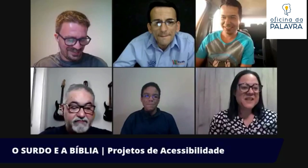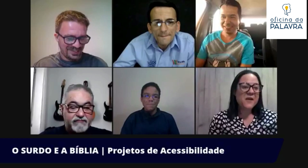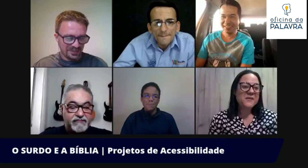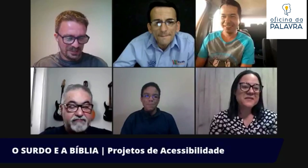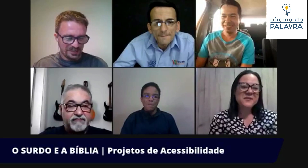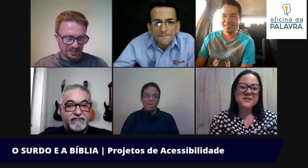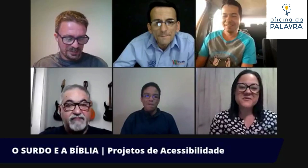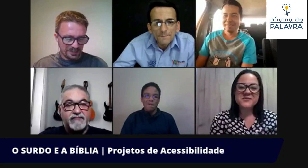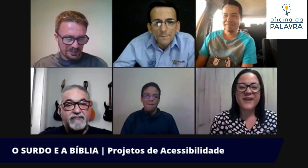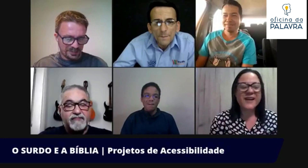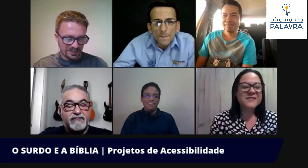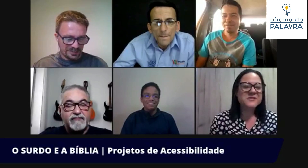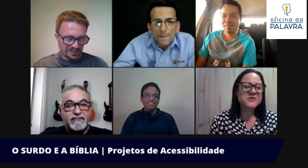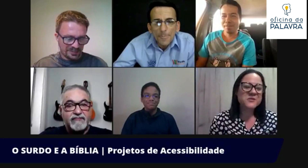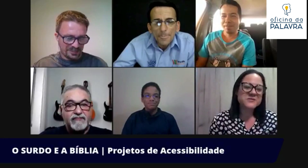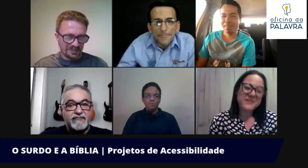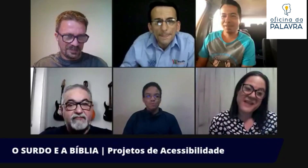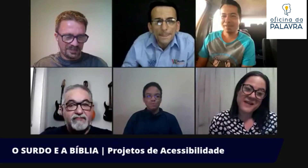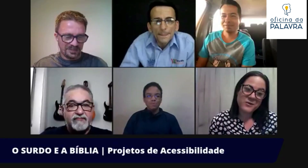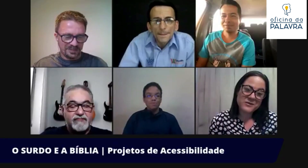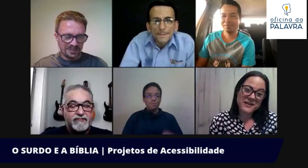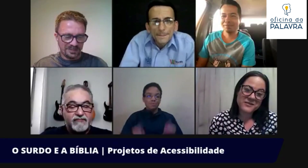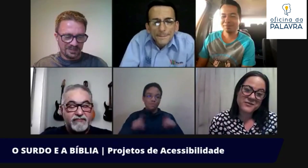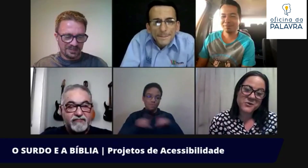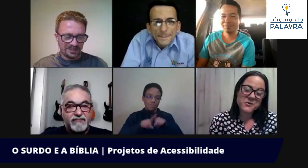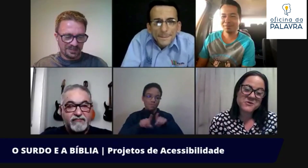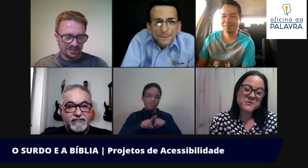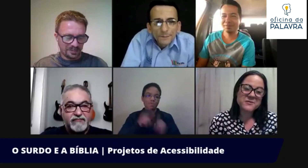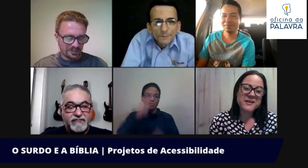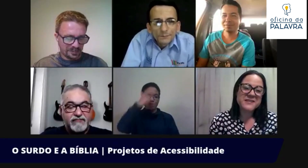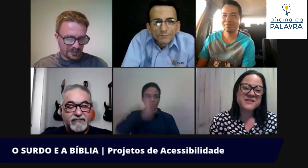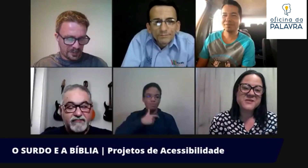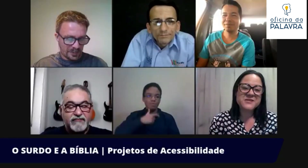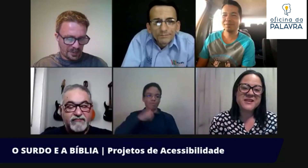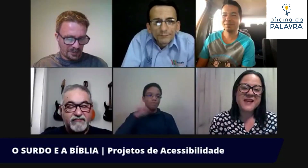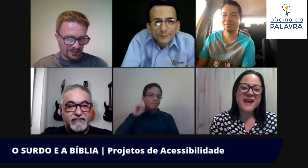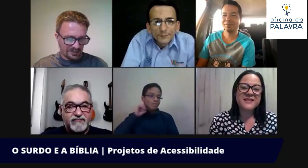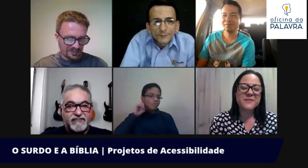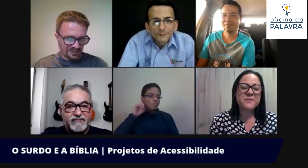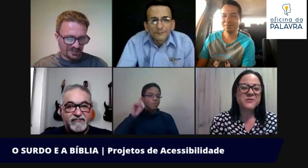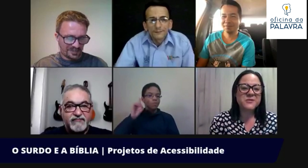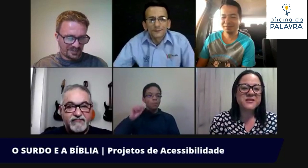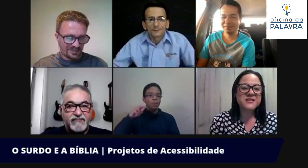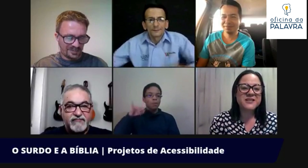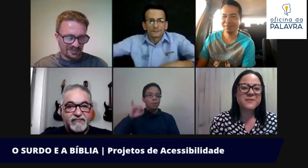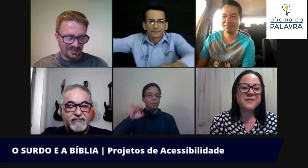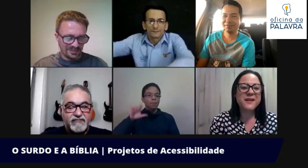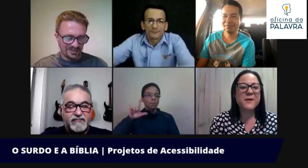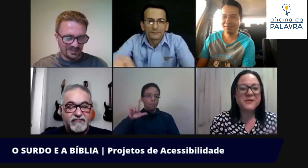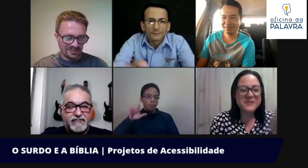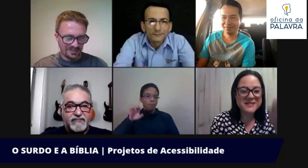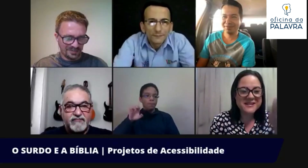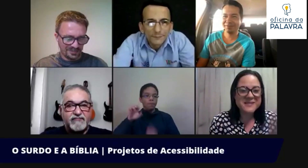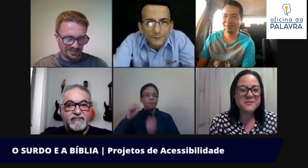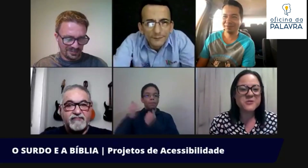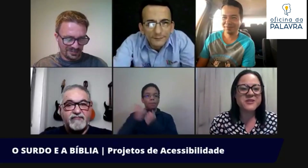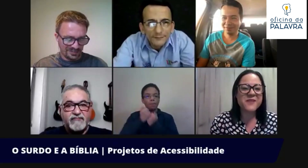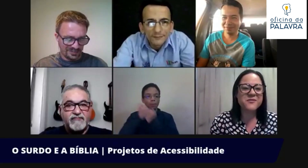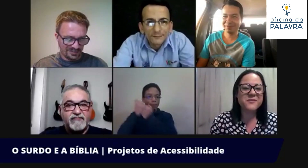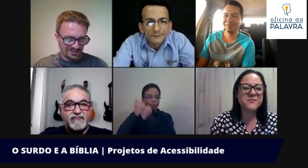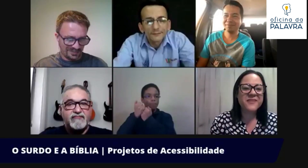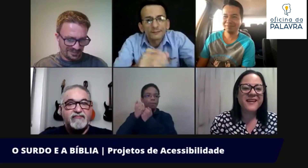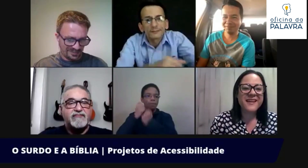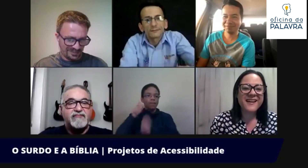E, então, eu que vos falo, sou Daniele Gotardo Veloso, ministra auxiliar da PIB de Curitiba, né? O Adoniran,